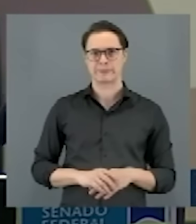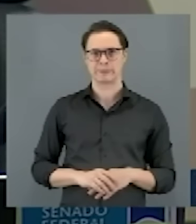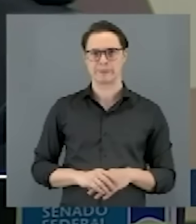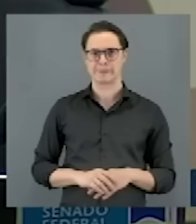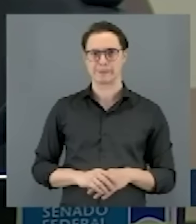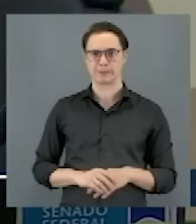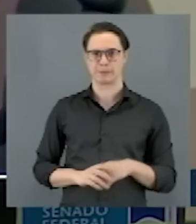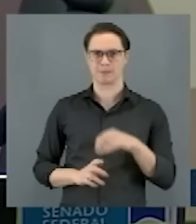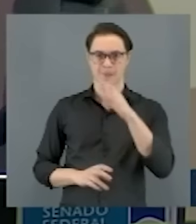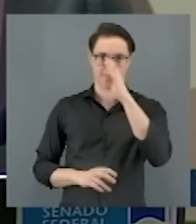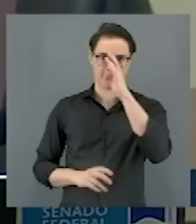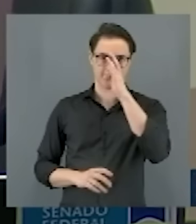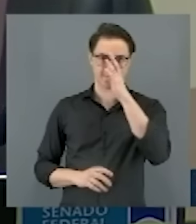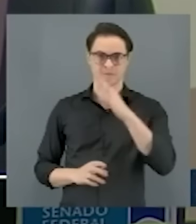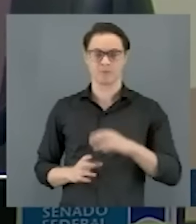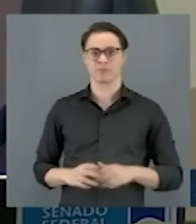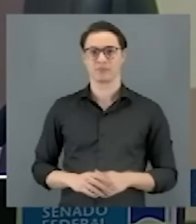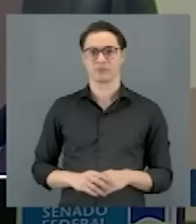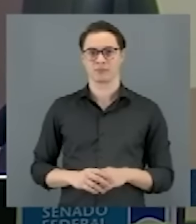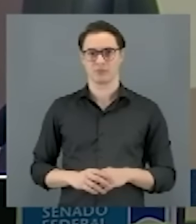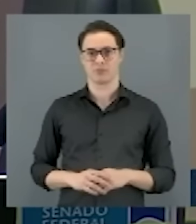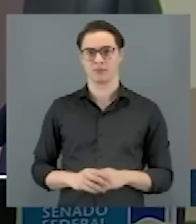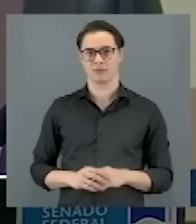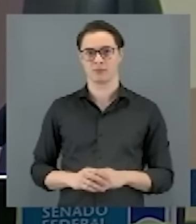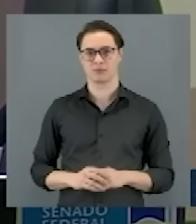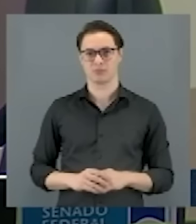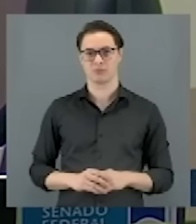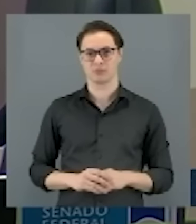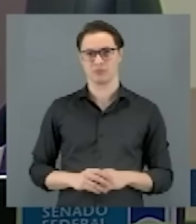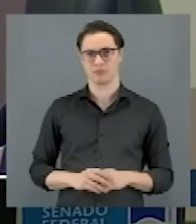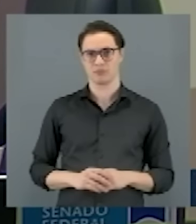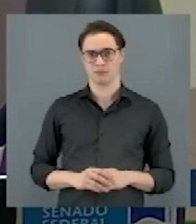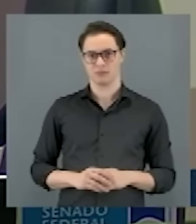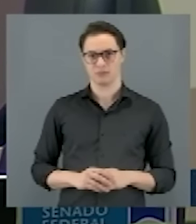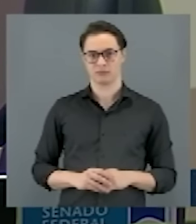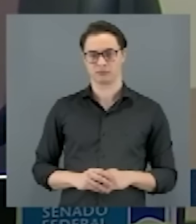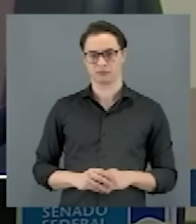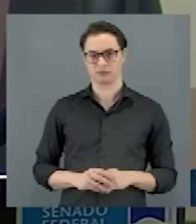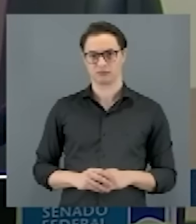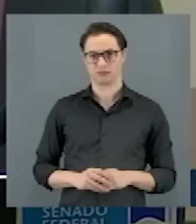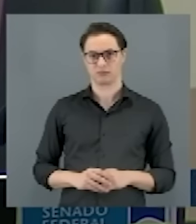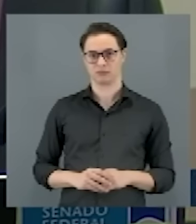com o crédito que Vossa Excelência tem com boa parte dos senadores dessa casa.